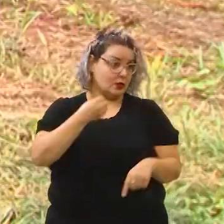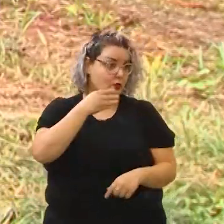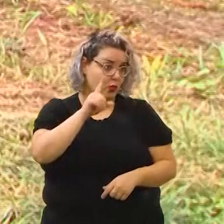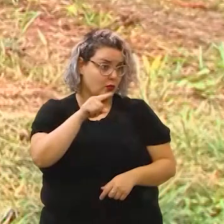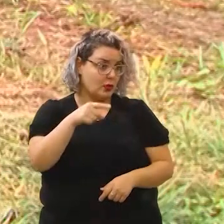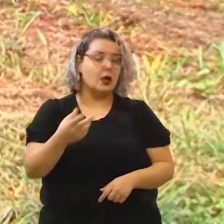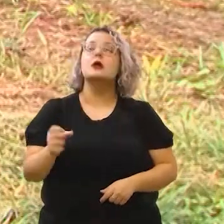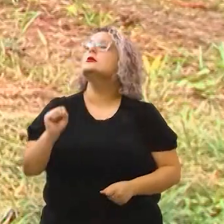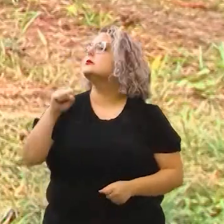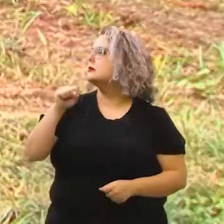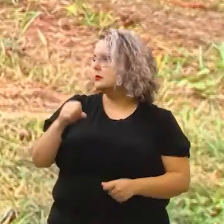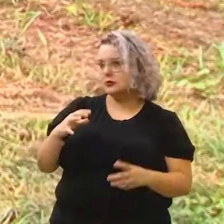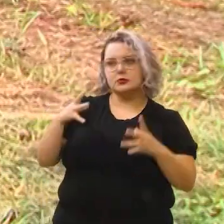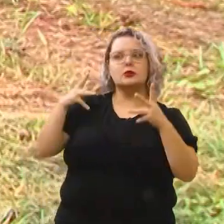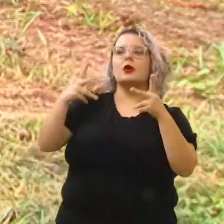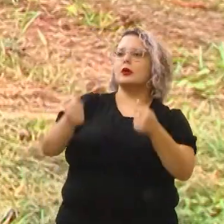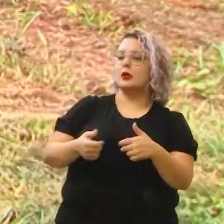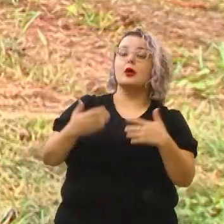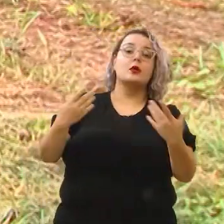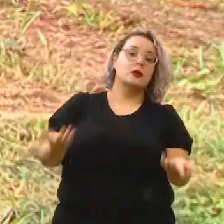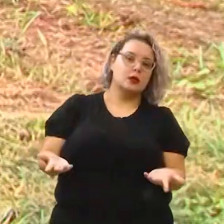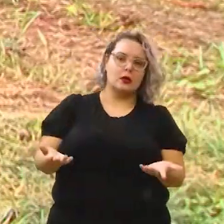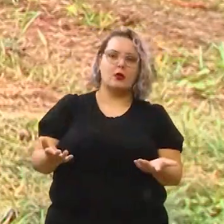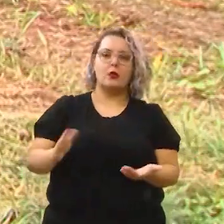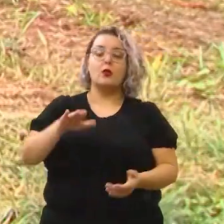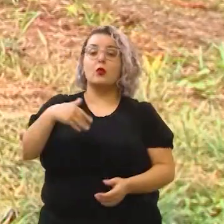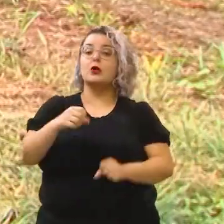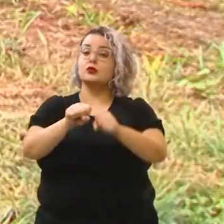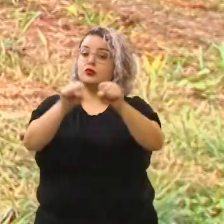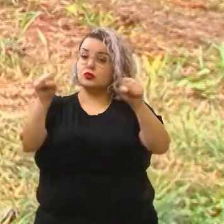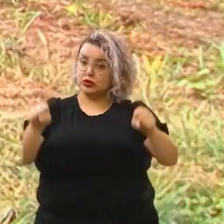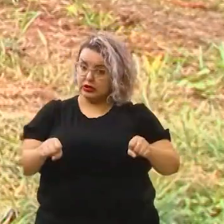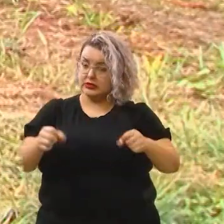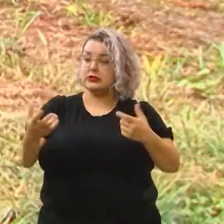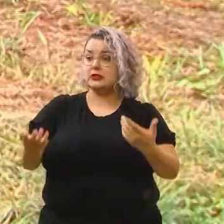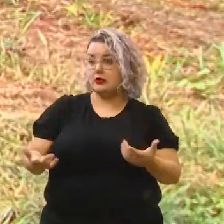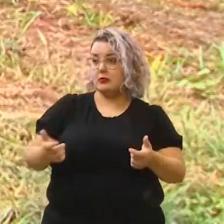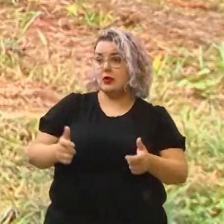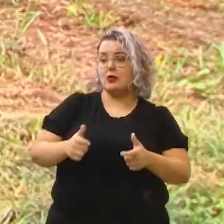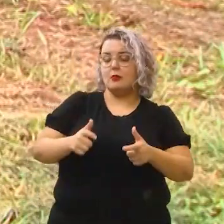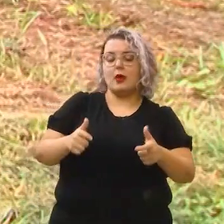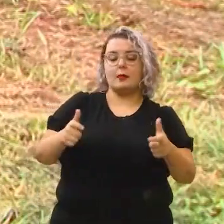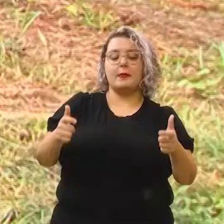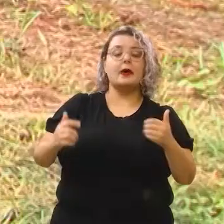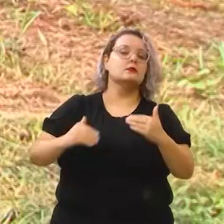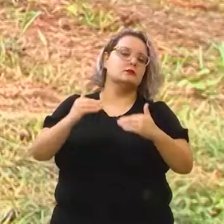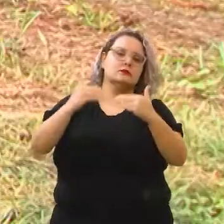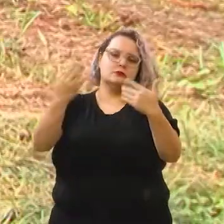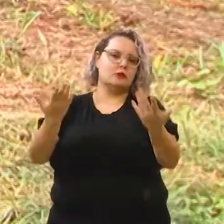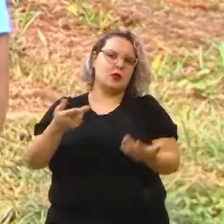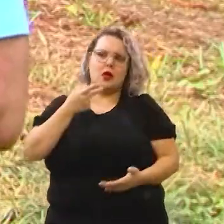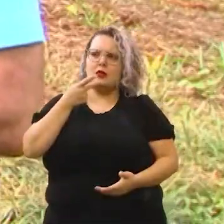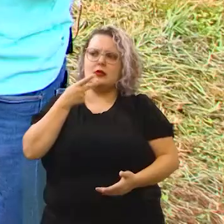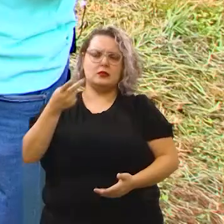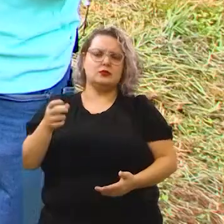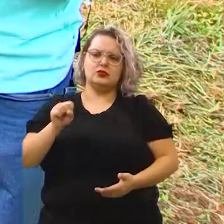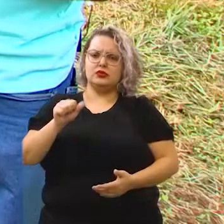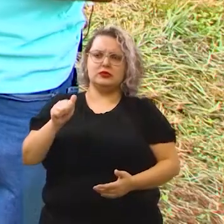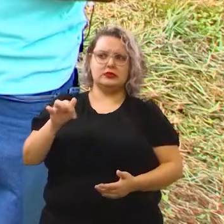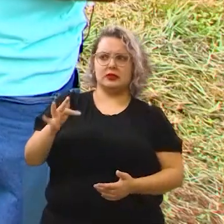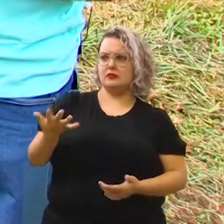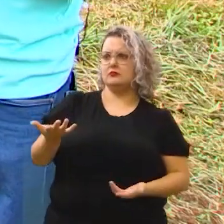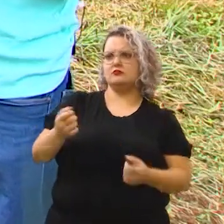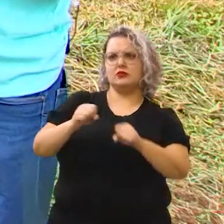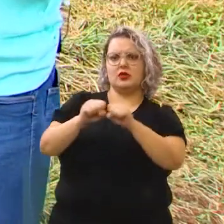né? Sim, completamente. Então, à medida que esse sistema ele vai crescendo, a gente está falando aqui de SAFs